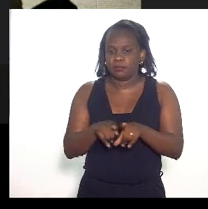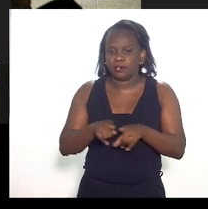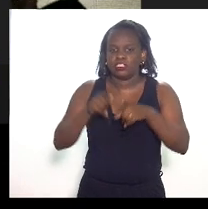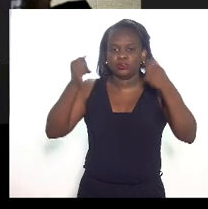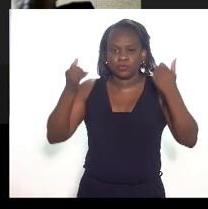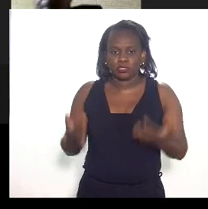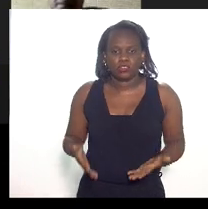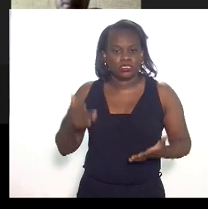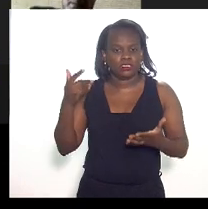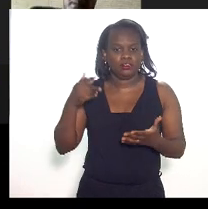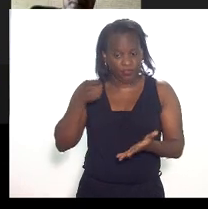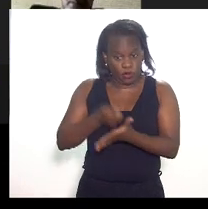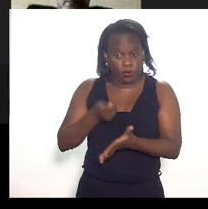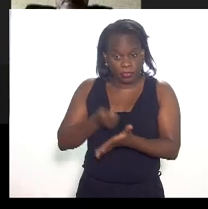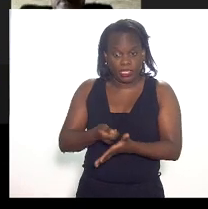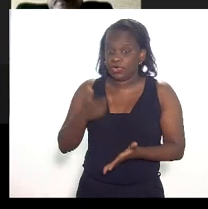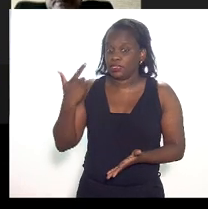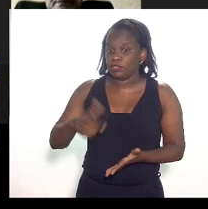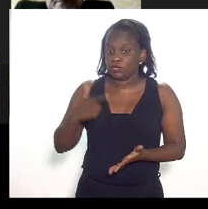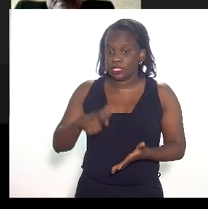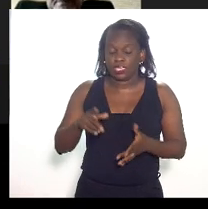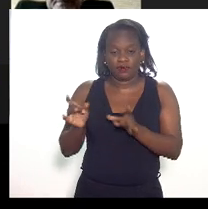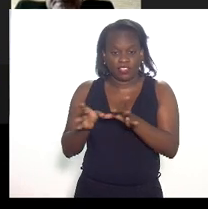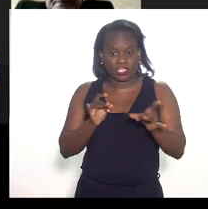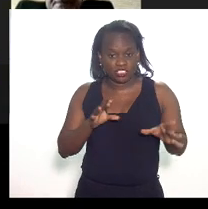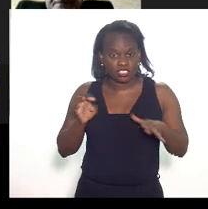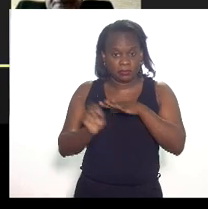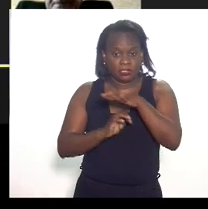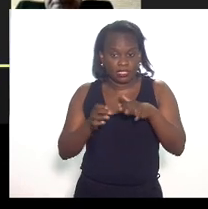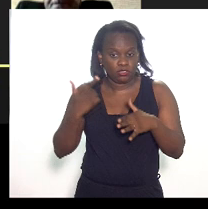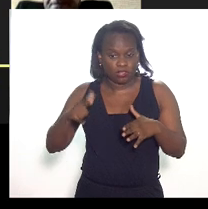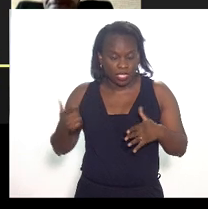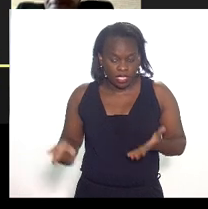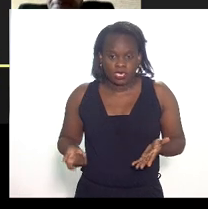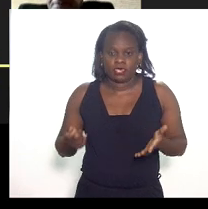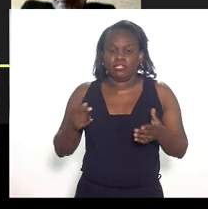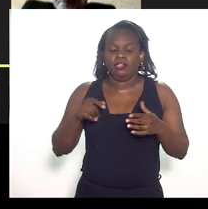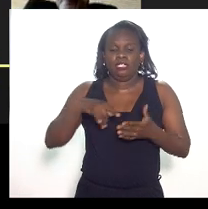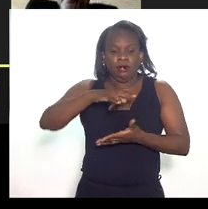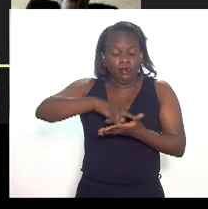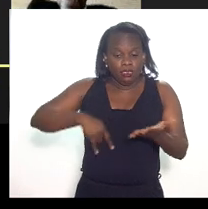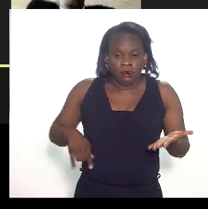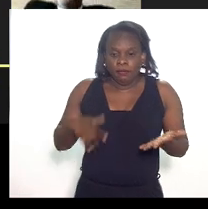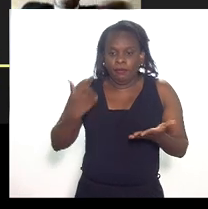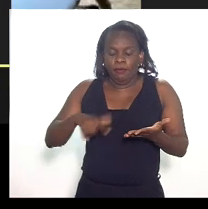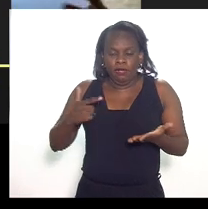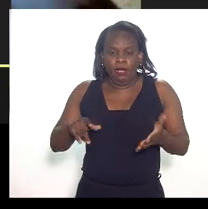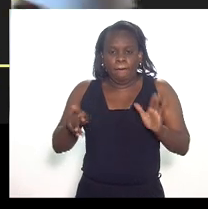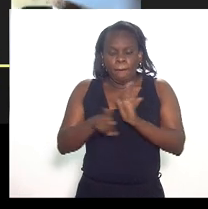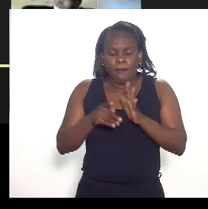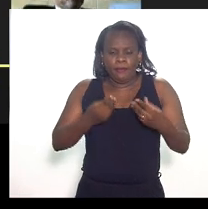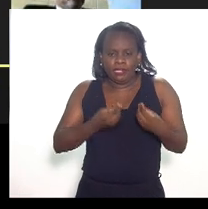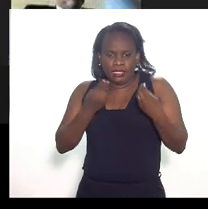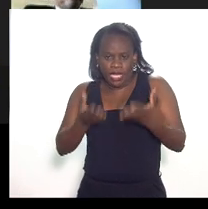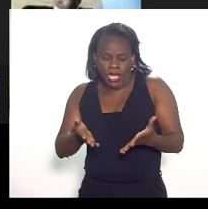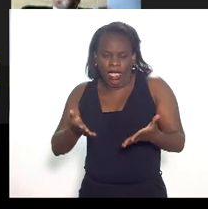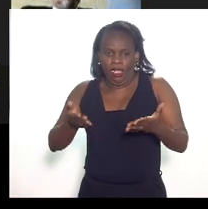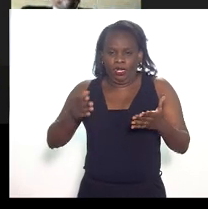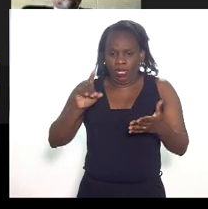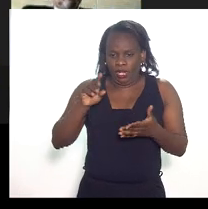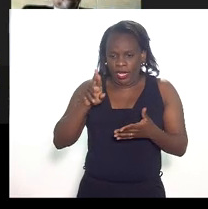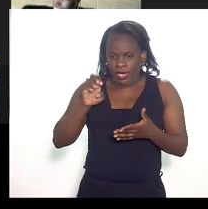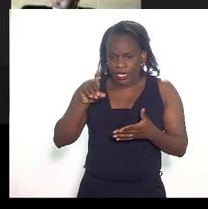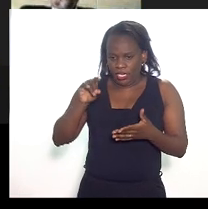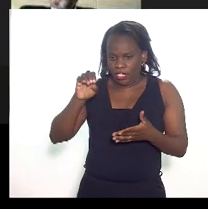há, vamos cobrar isso, de que não há privatização, que não vai, que apenas há um contrato de doação entre a rede, Dória,